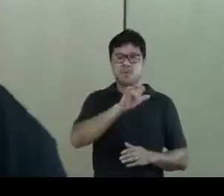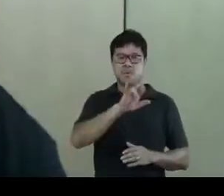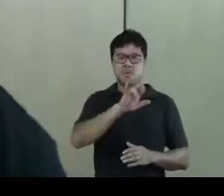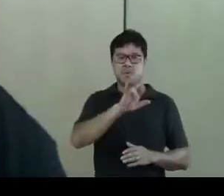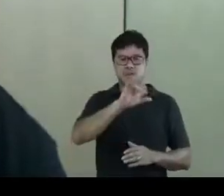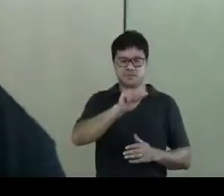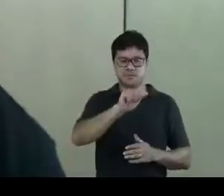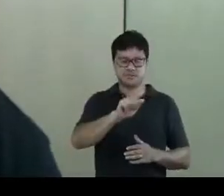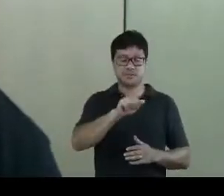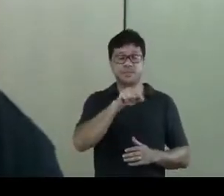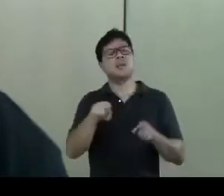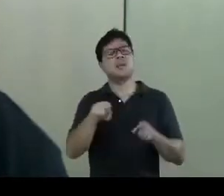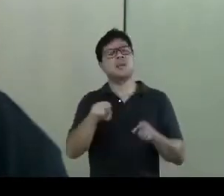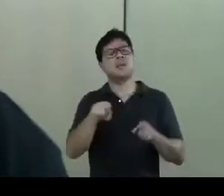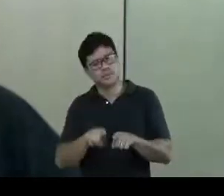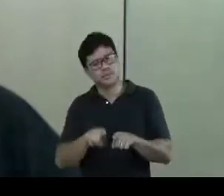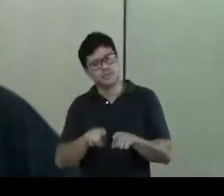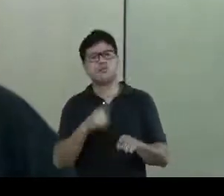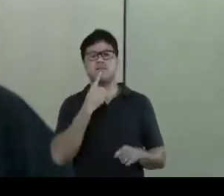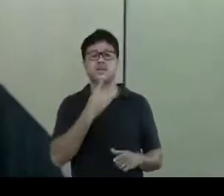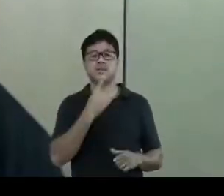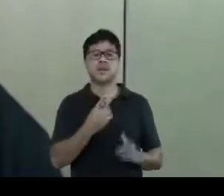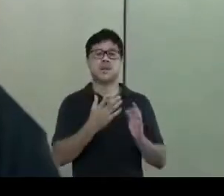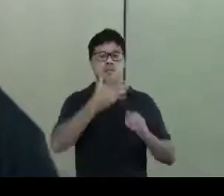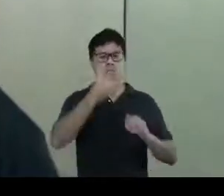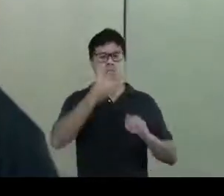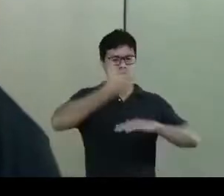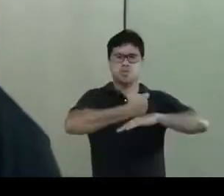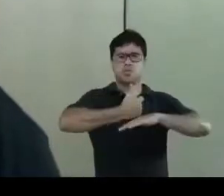né, e, obviamente, aí fazendo menção aos